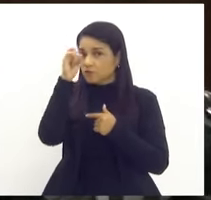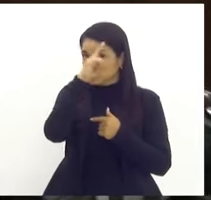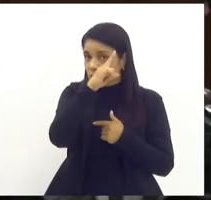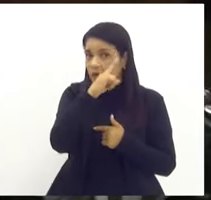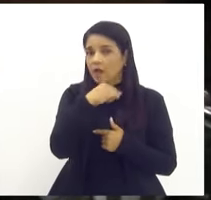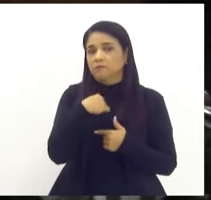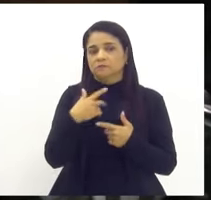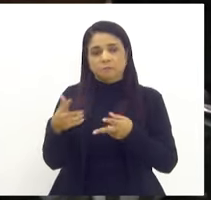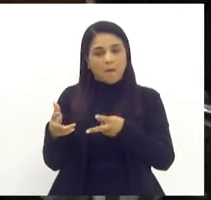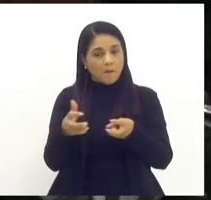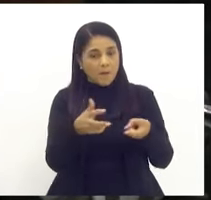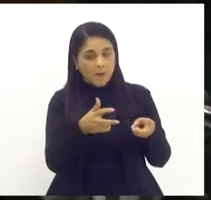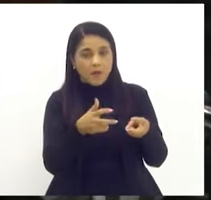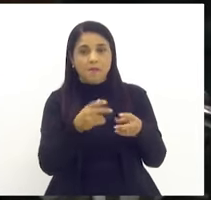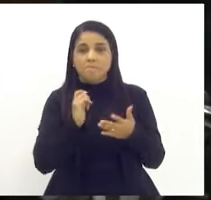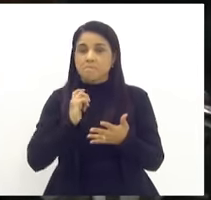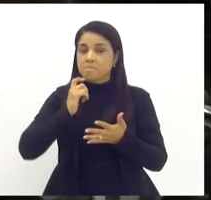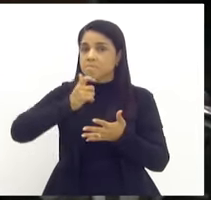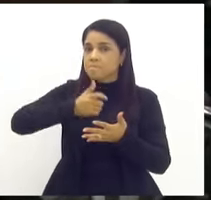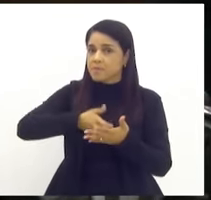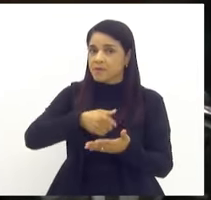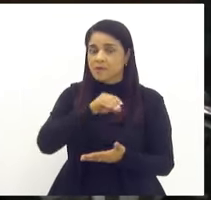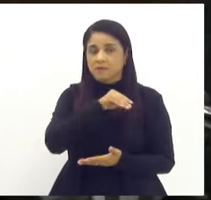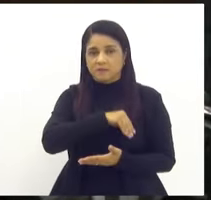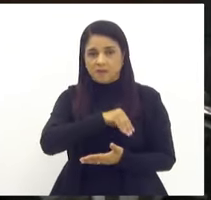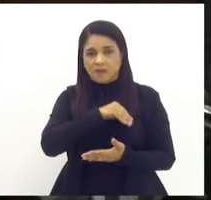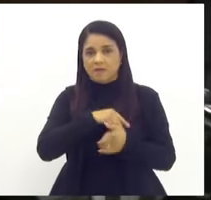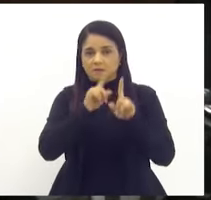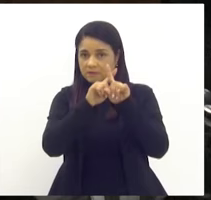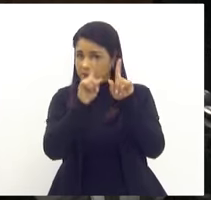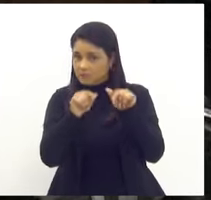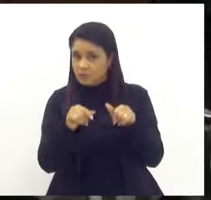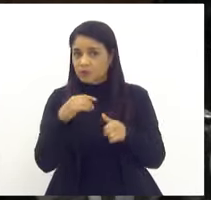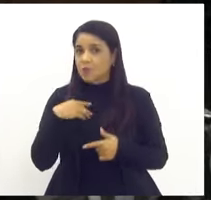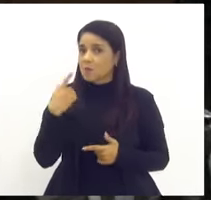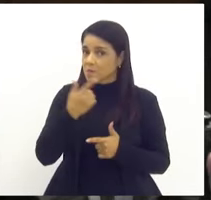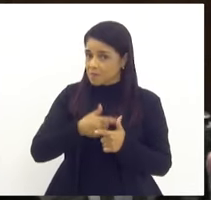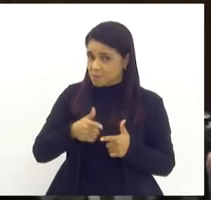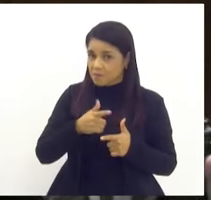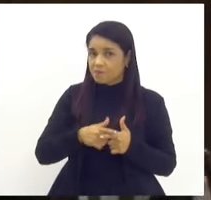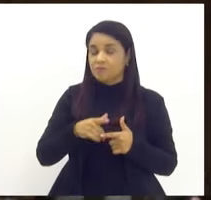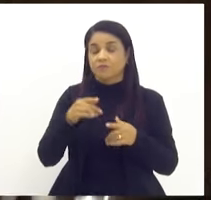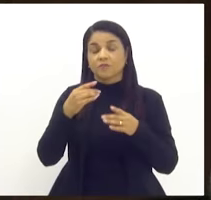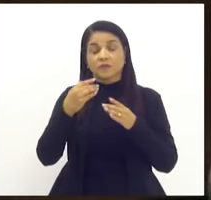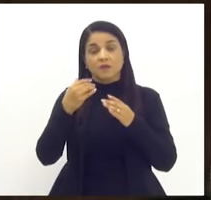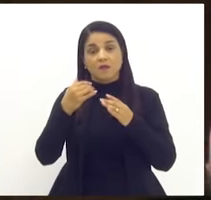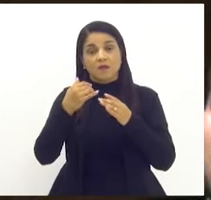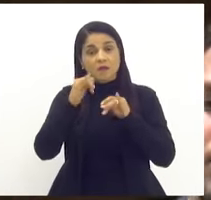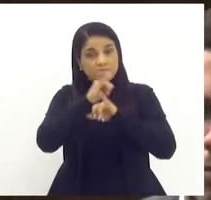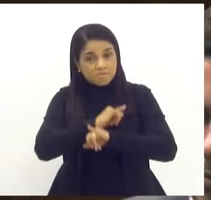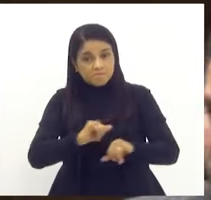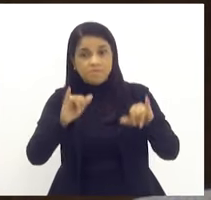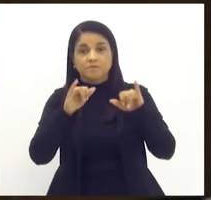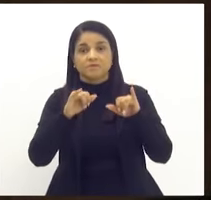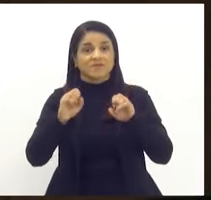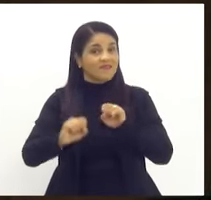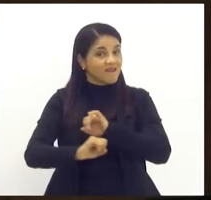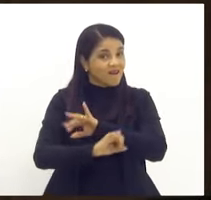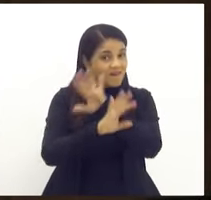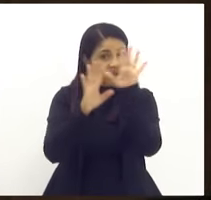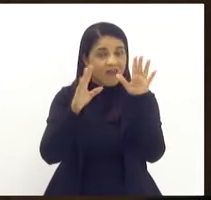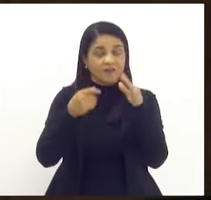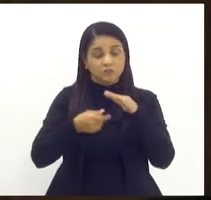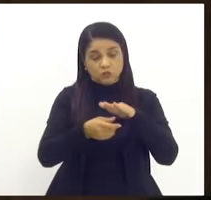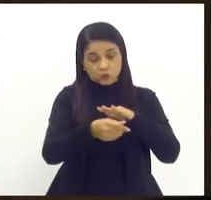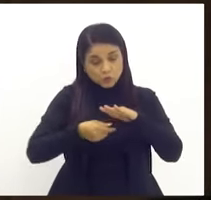principalmente no que diz respeito a pagamento de salário de servidor e a mensagem ela é muito clara quando determina que os